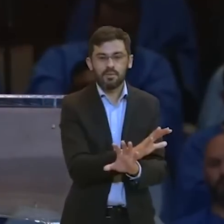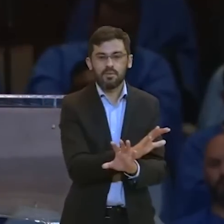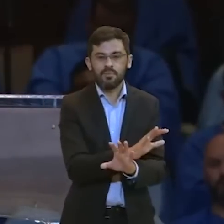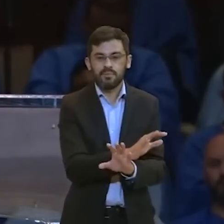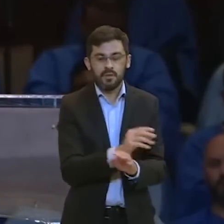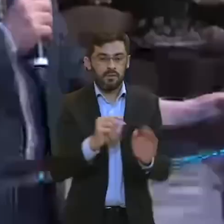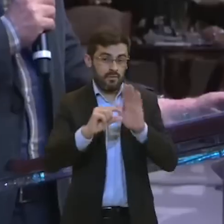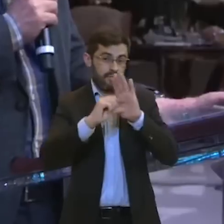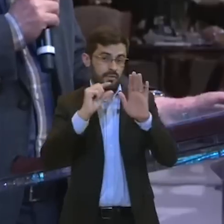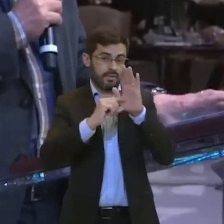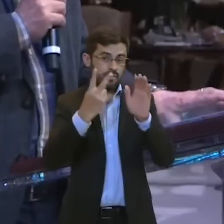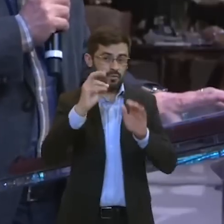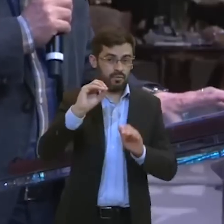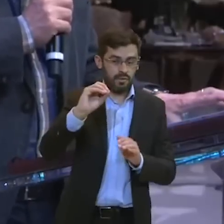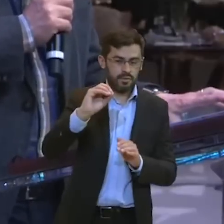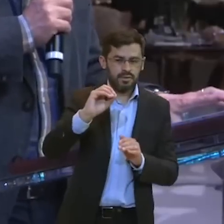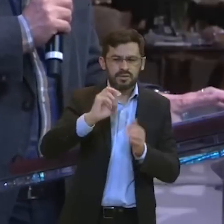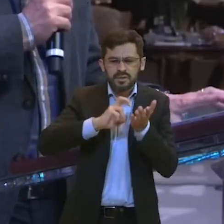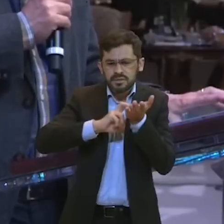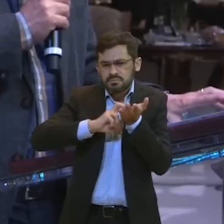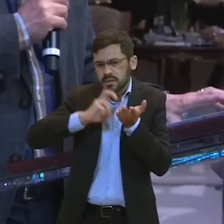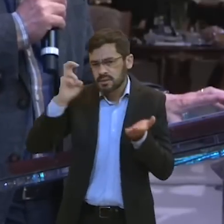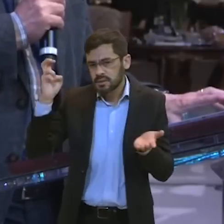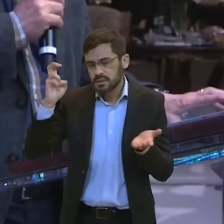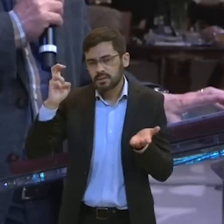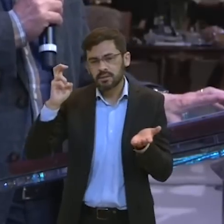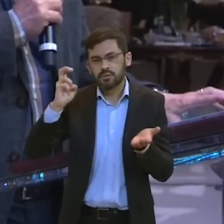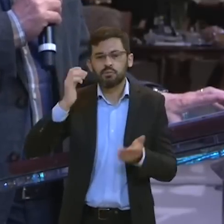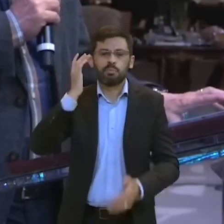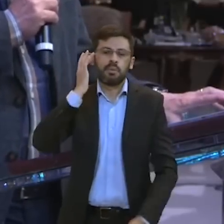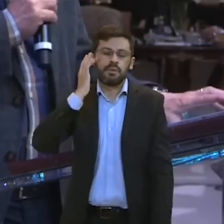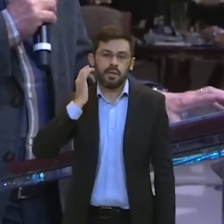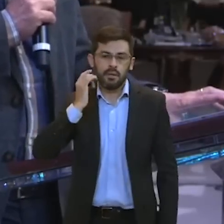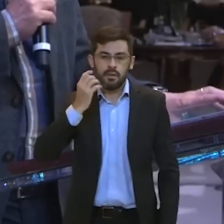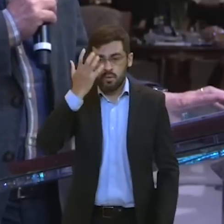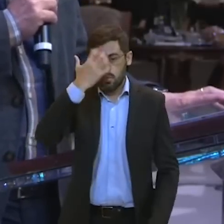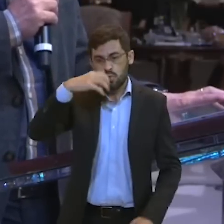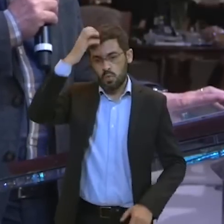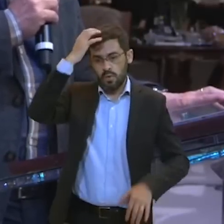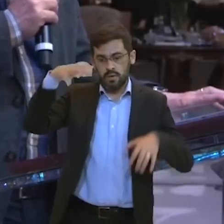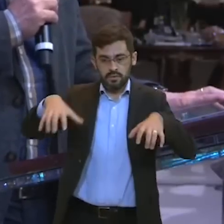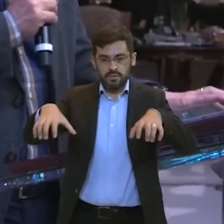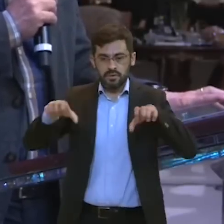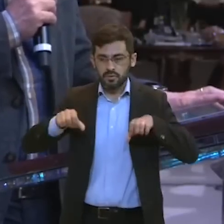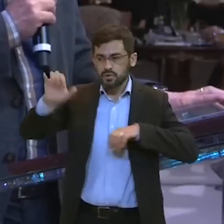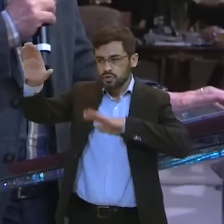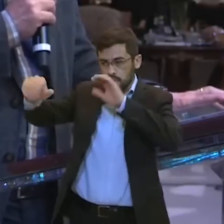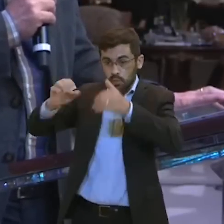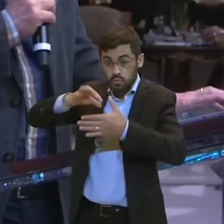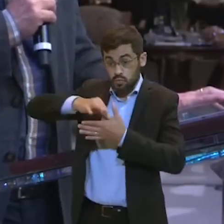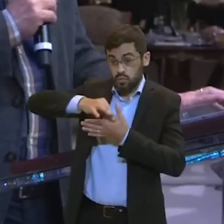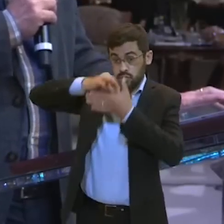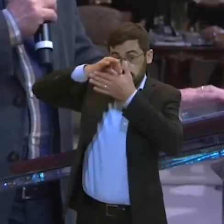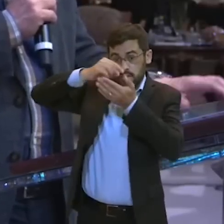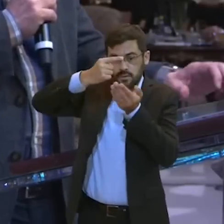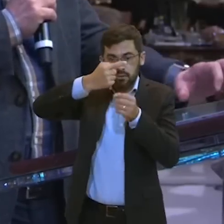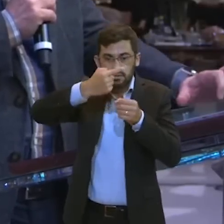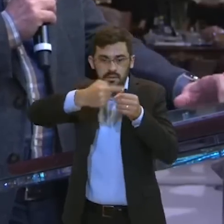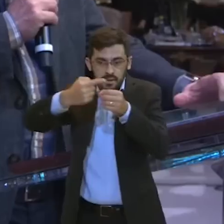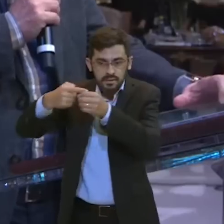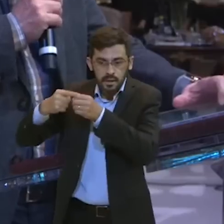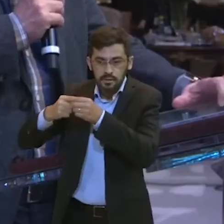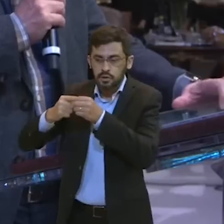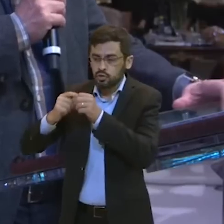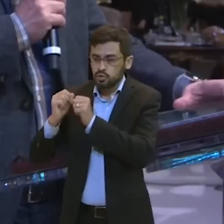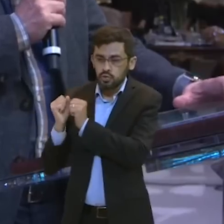Verso 20: cedo na manhã seguinte, o rei Ezequias reuniu os líderes da cidade, e juntos